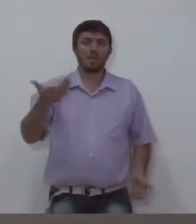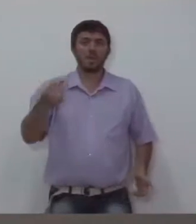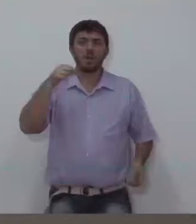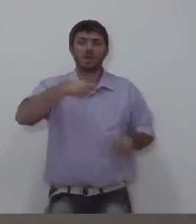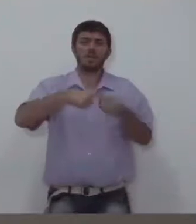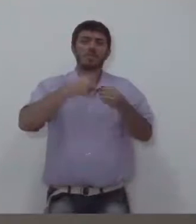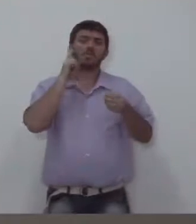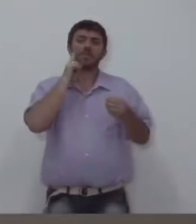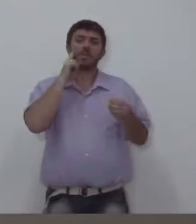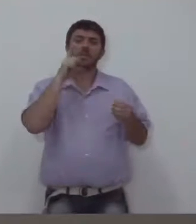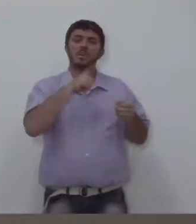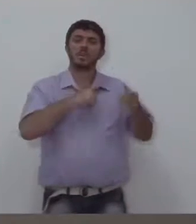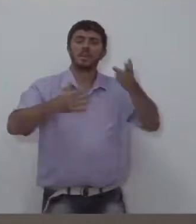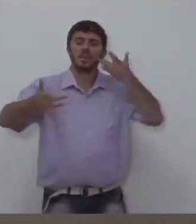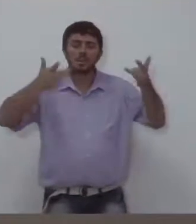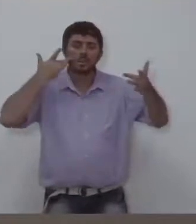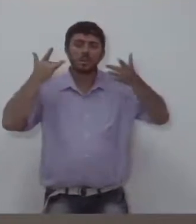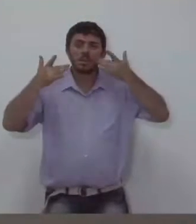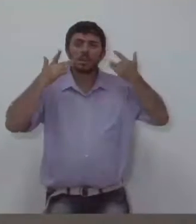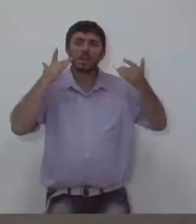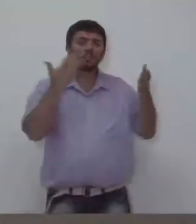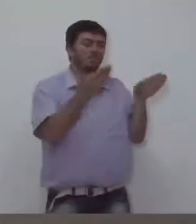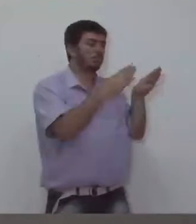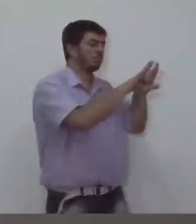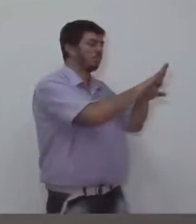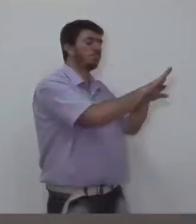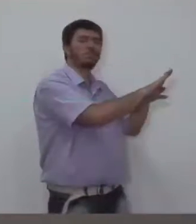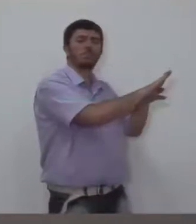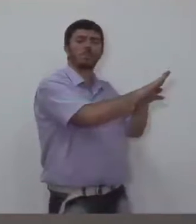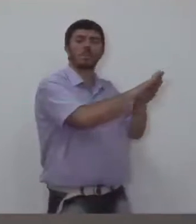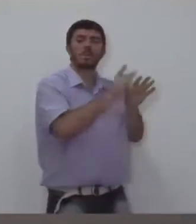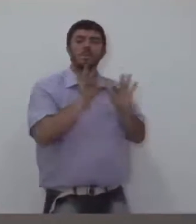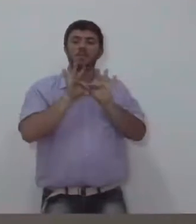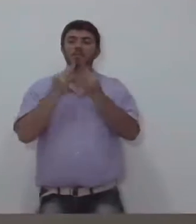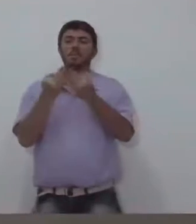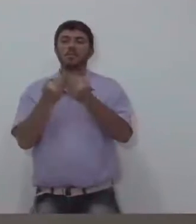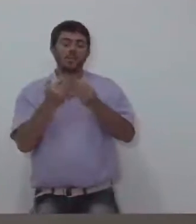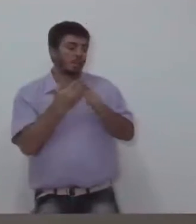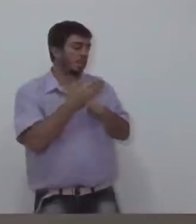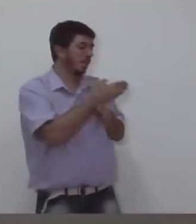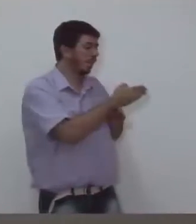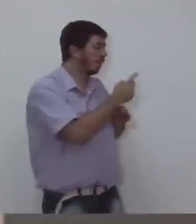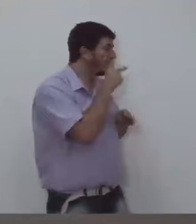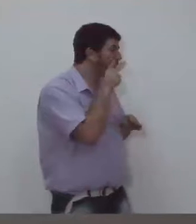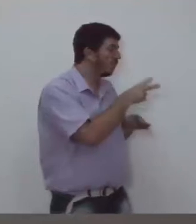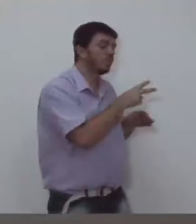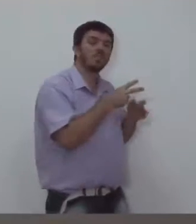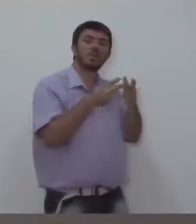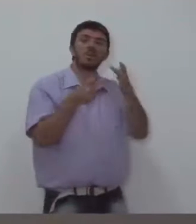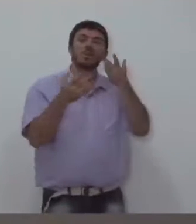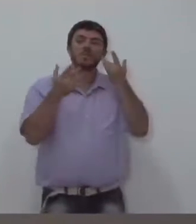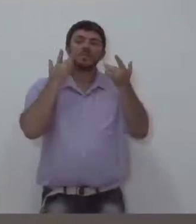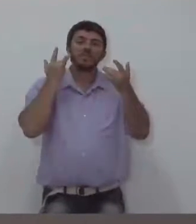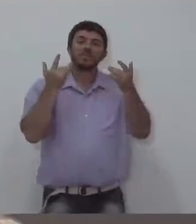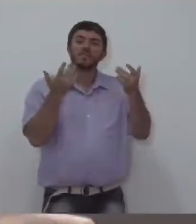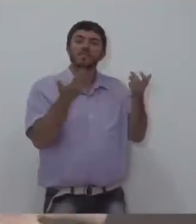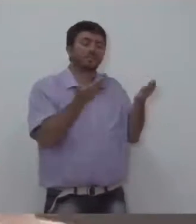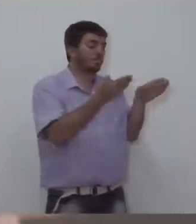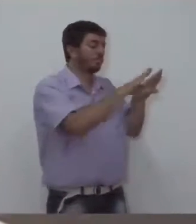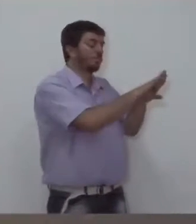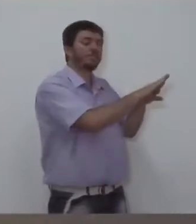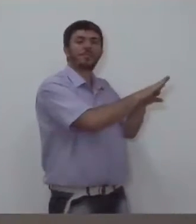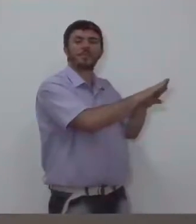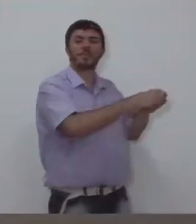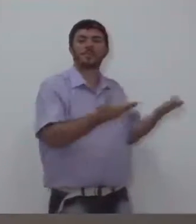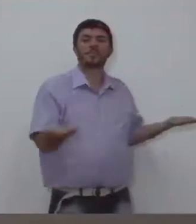agora no final do ano tem muitas famílias que a única opção de lazer é poder ver o filho encerrar a atividade cultural no teatro, e não